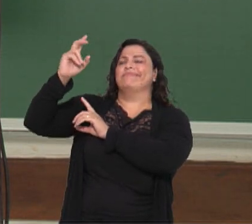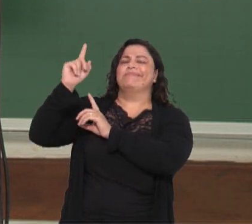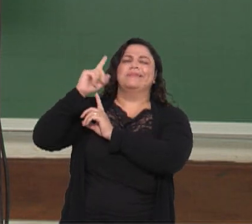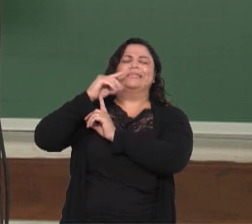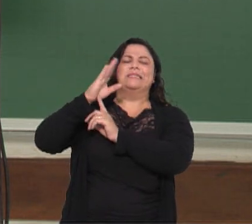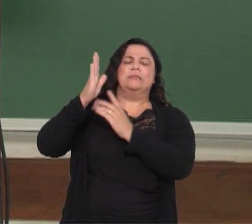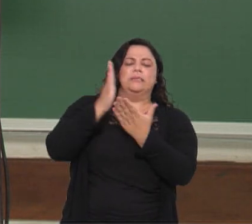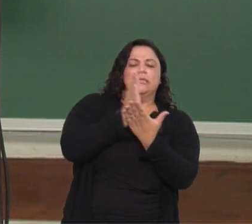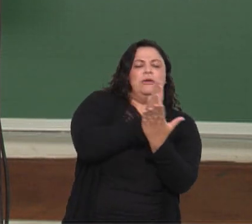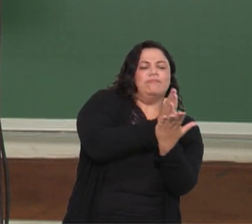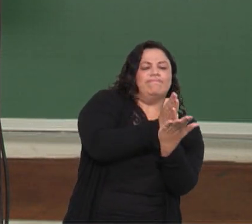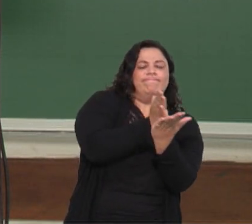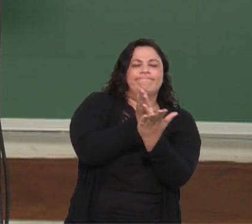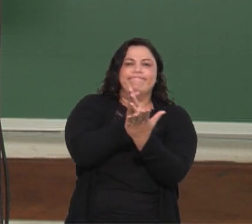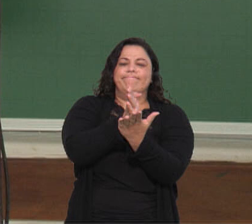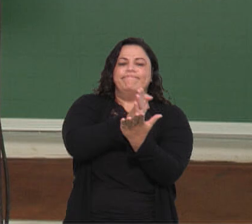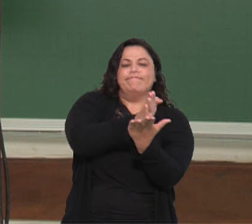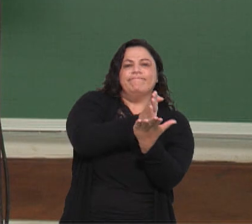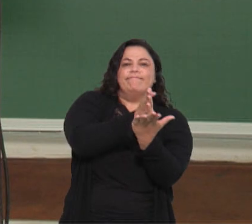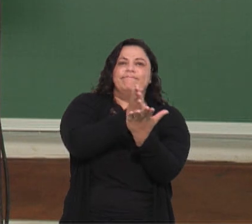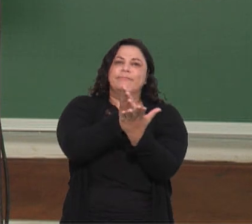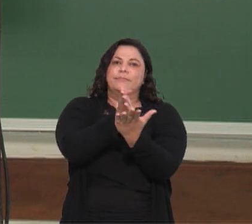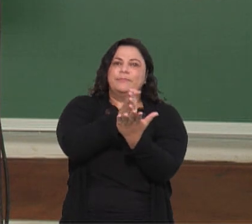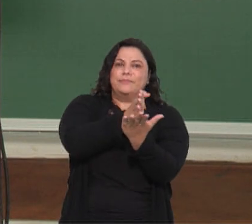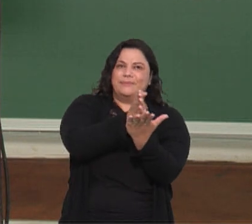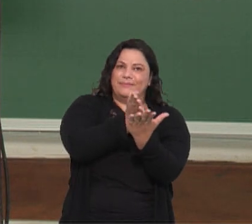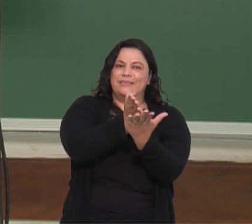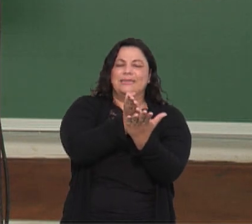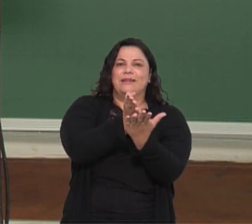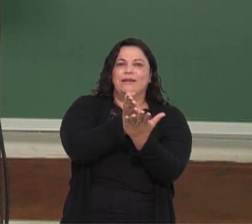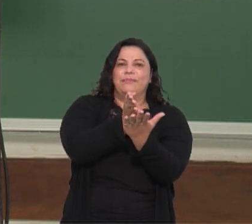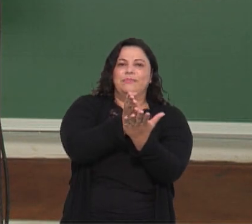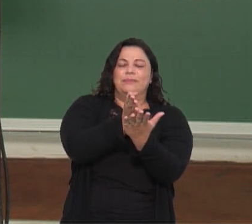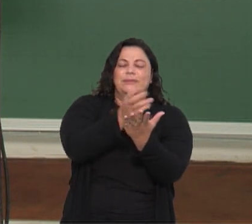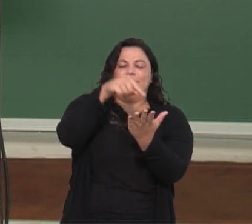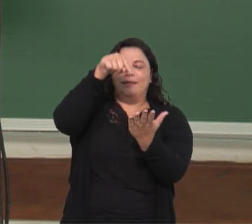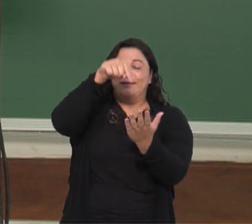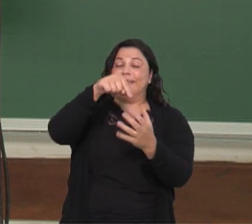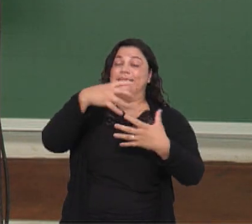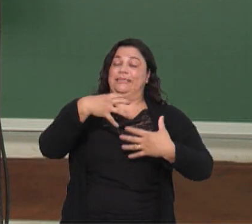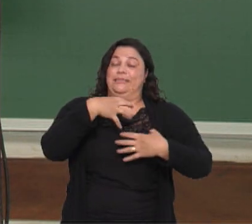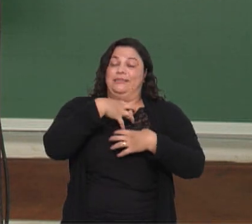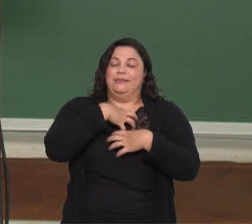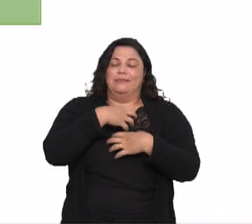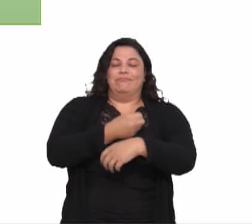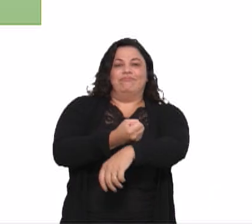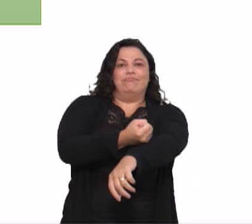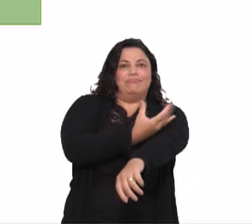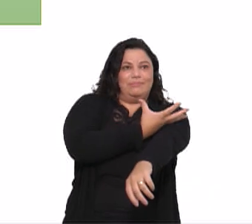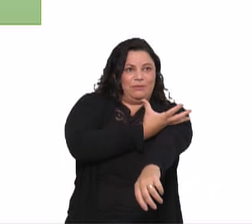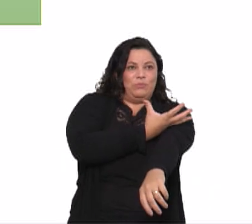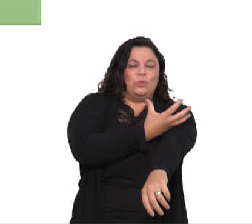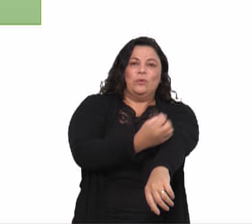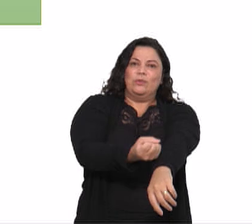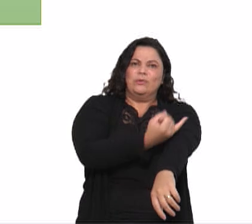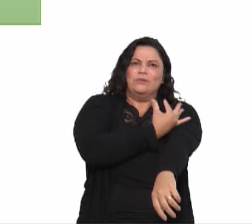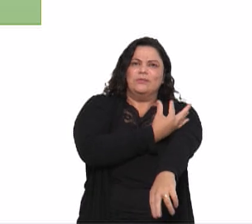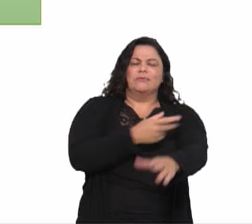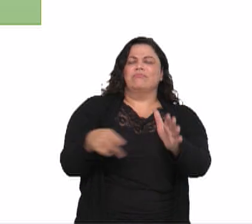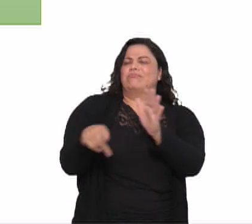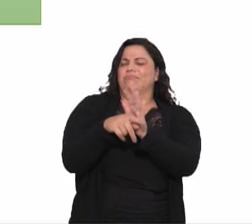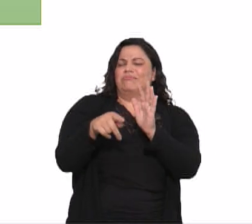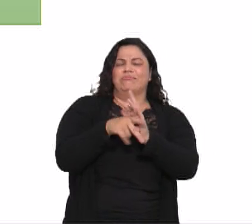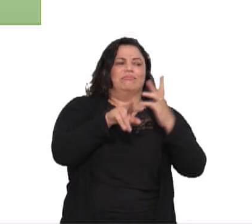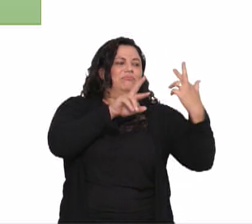outro. Então, ela seria ali, nela predominam as emoções. Então, na definição ali, né, ela é a